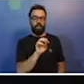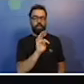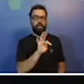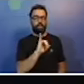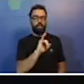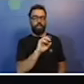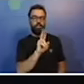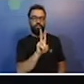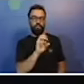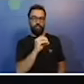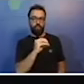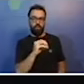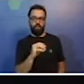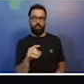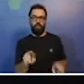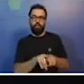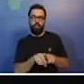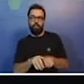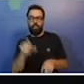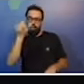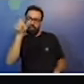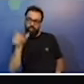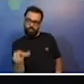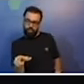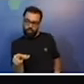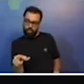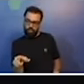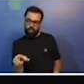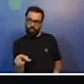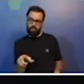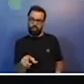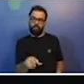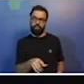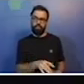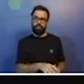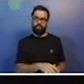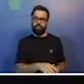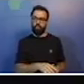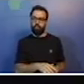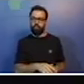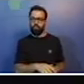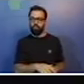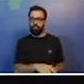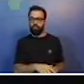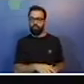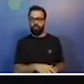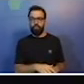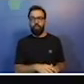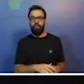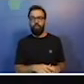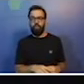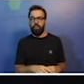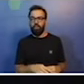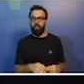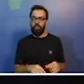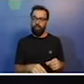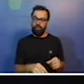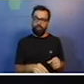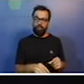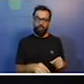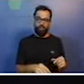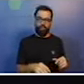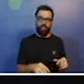refere à pessoa. Então, já não vai ser a pessoa diretamente, a que ela se refere. Por exemplo, seu orgulho eram os